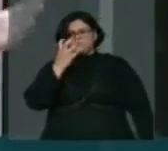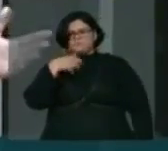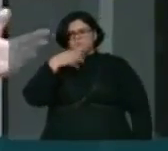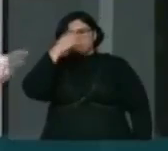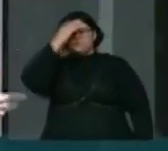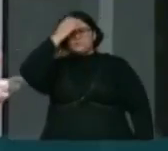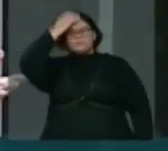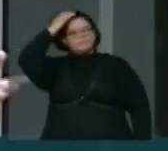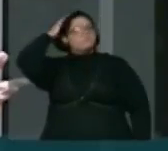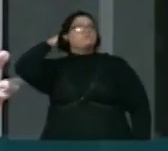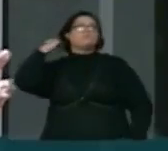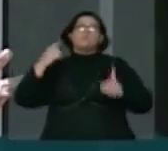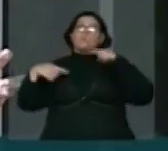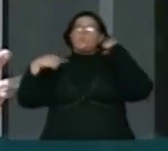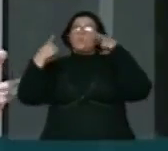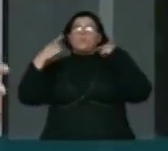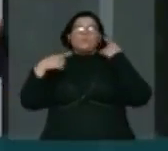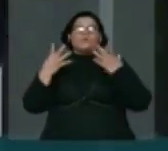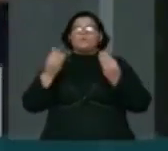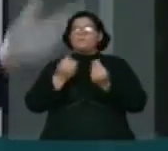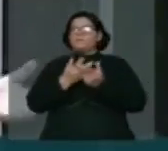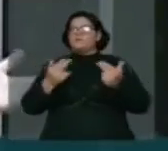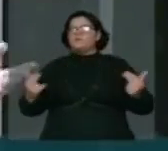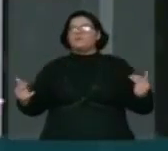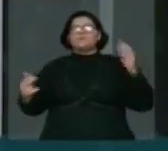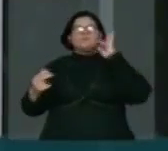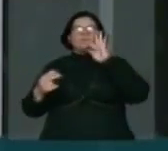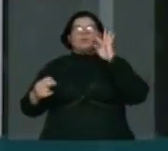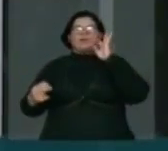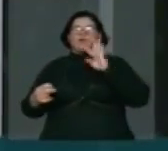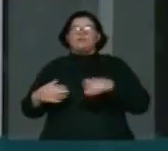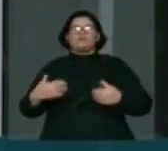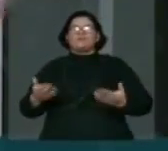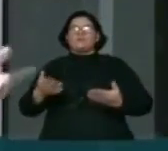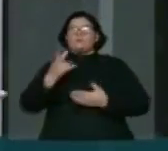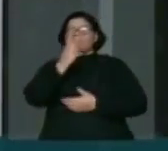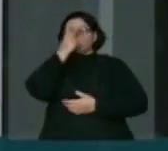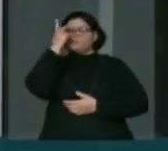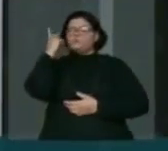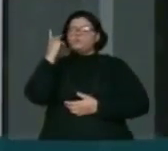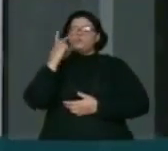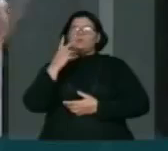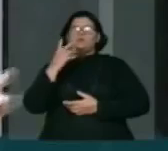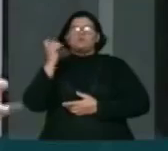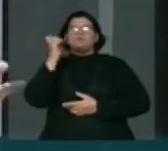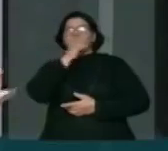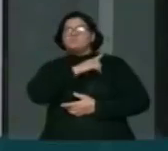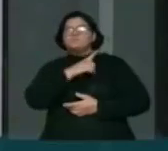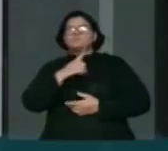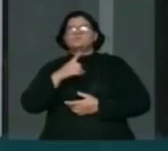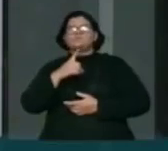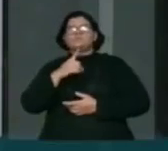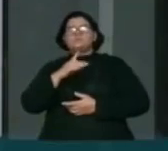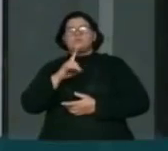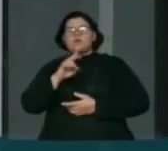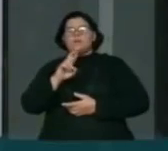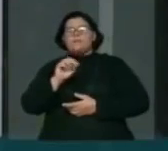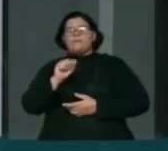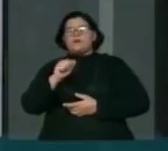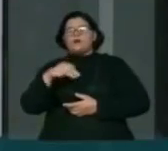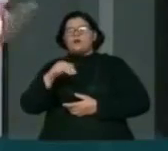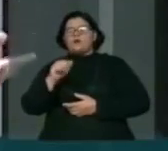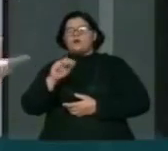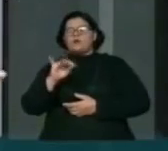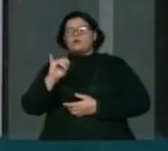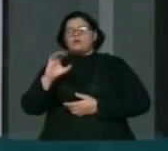das suas maluquices, ou seja, era um personagem histórico complexo, dramático, e que eu